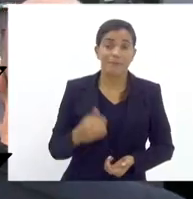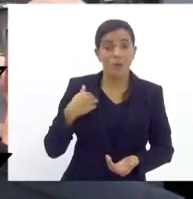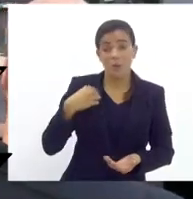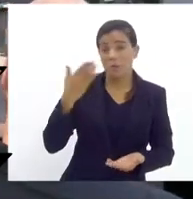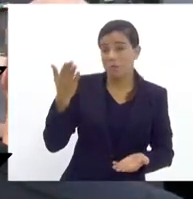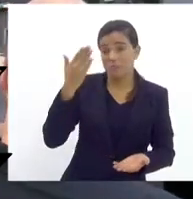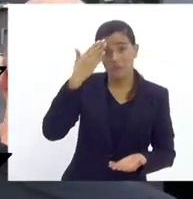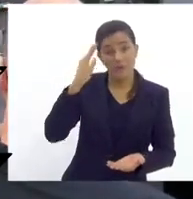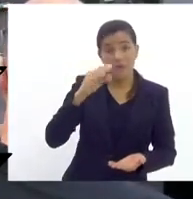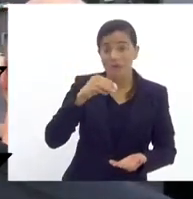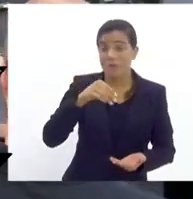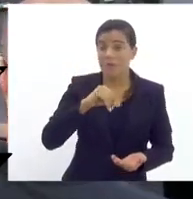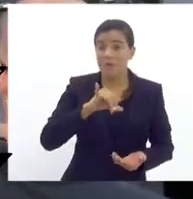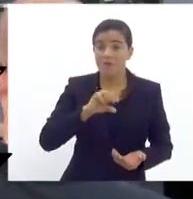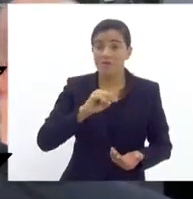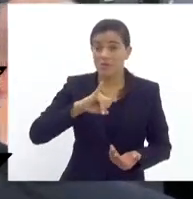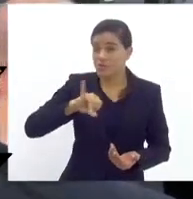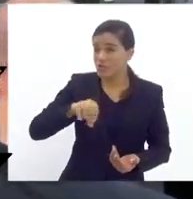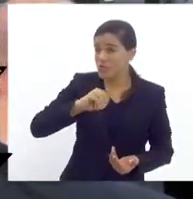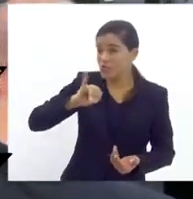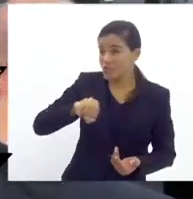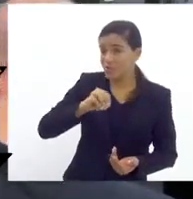está aqui